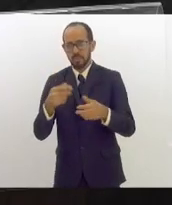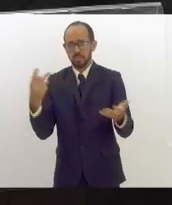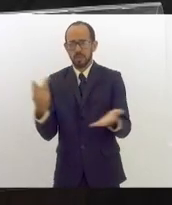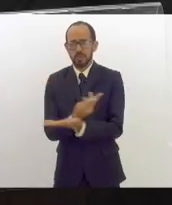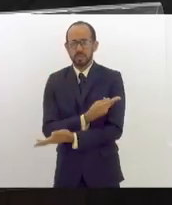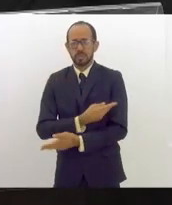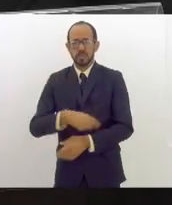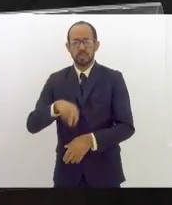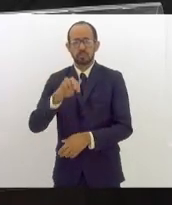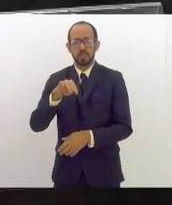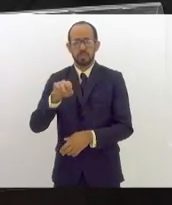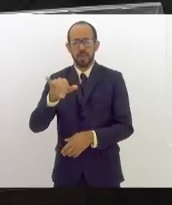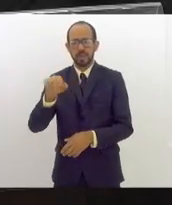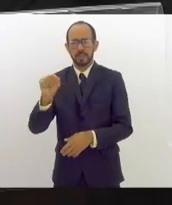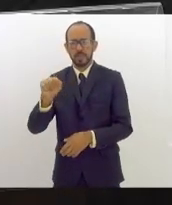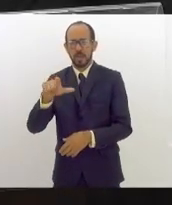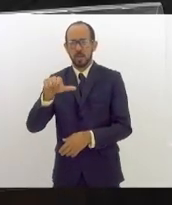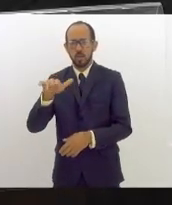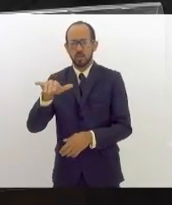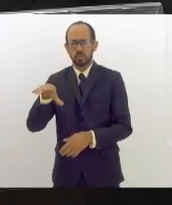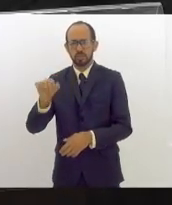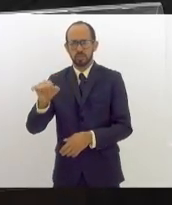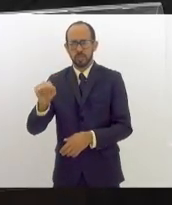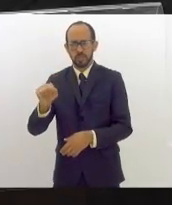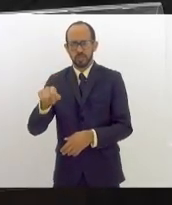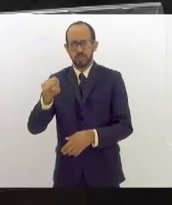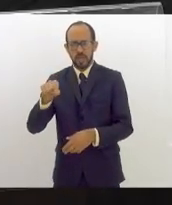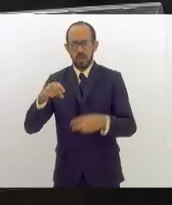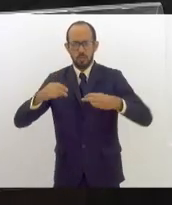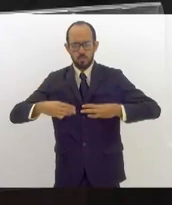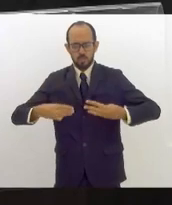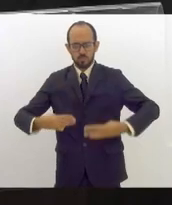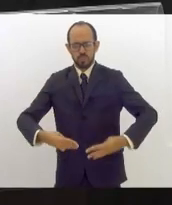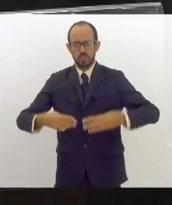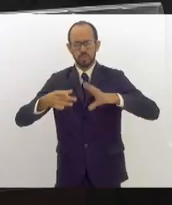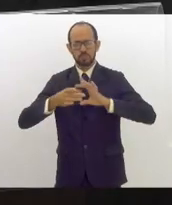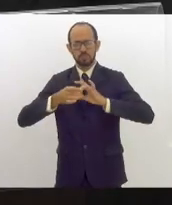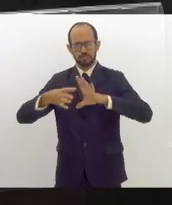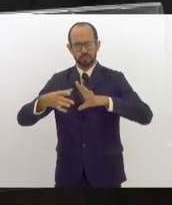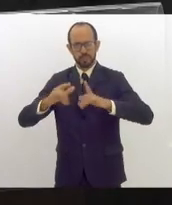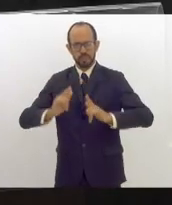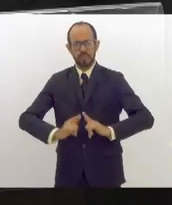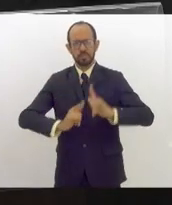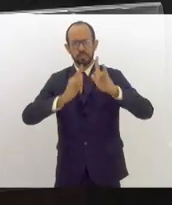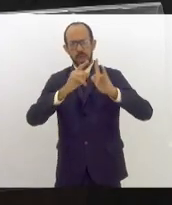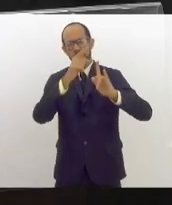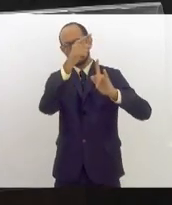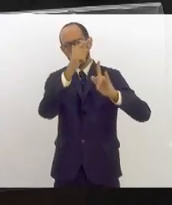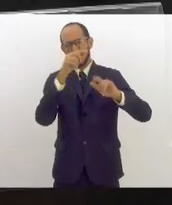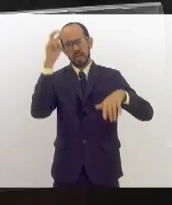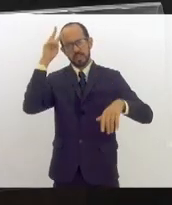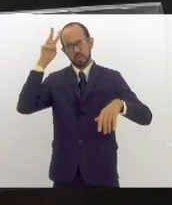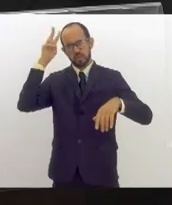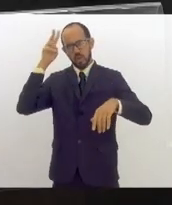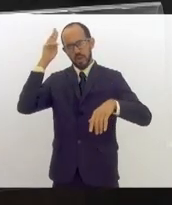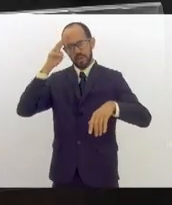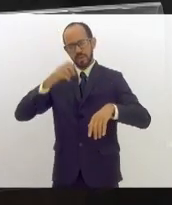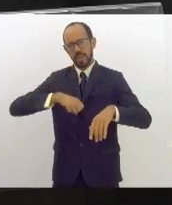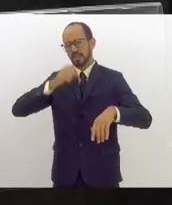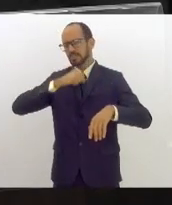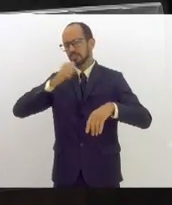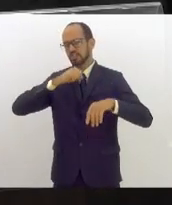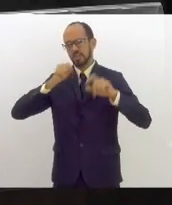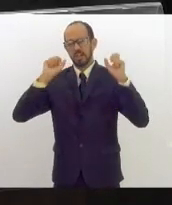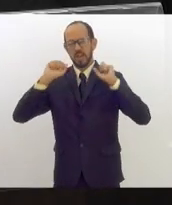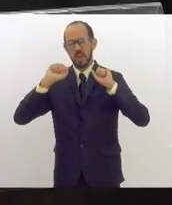ser o museu da Democracia aquele imóvel que é a história do Brasil como Rio de Janeiro é que a antiga sede da